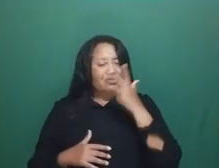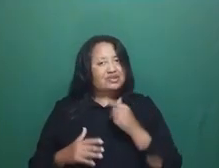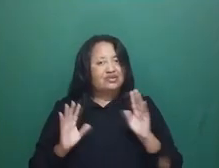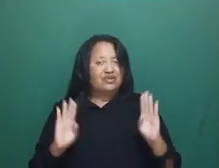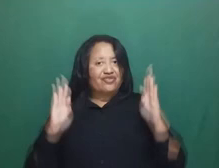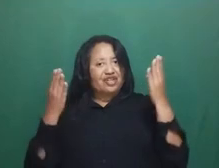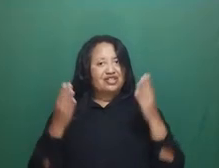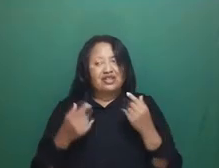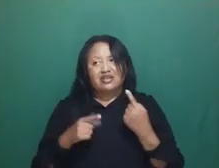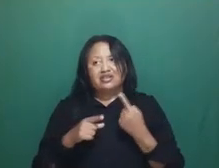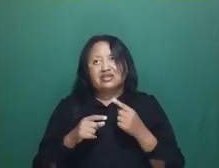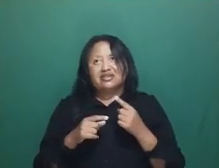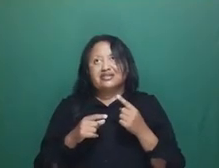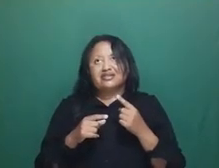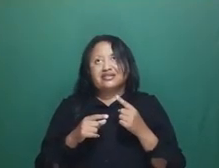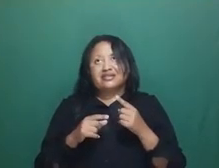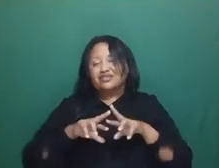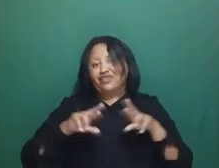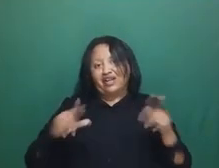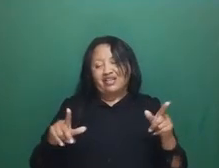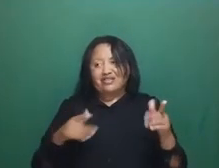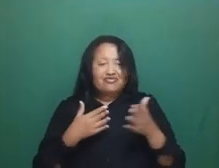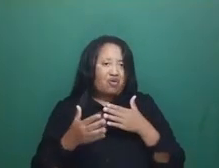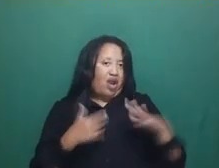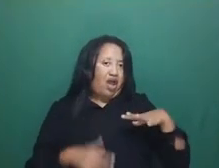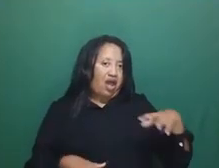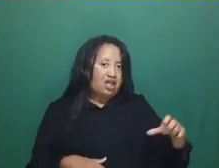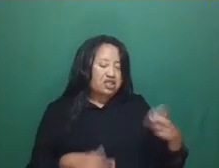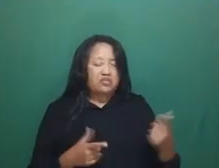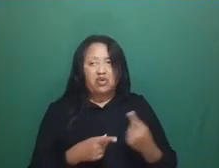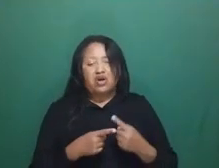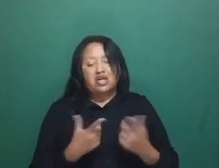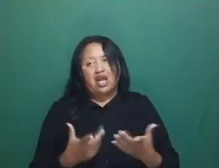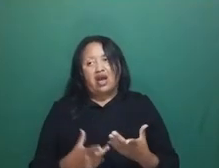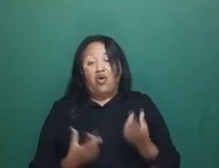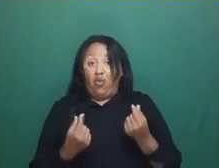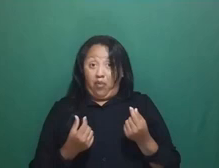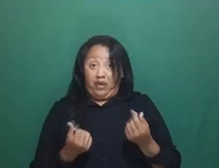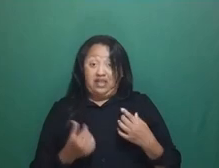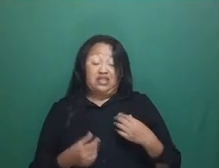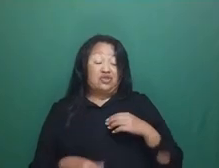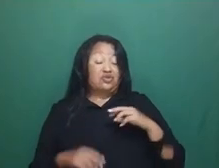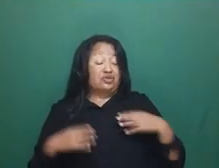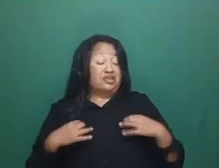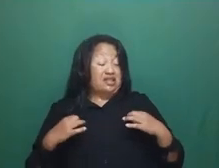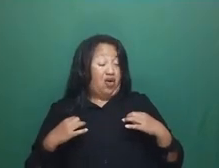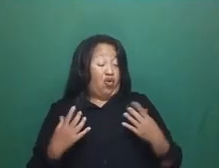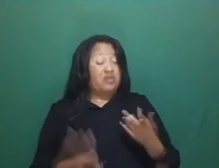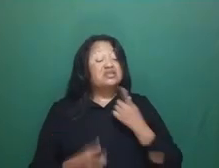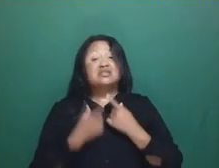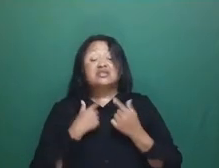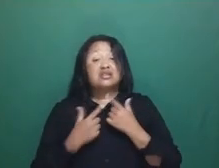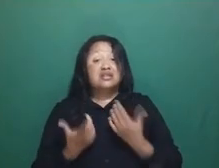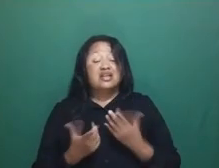é tudo imoral né que que nos lança ver o preço dessa dessa prenda desejada dessa roupa